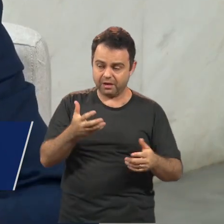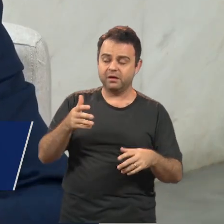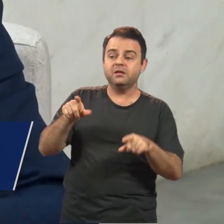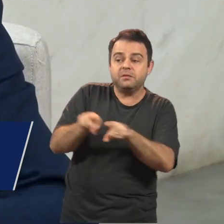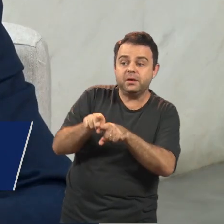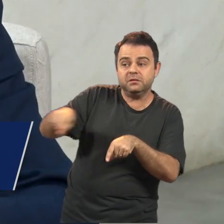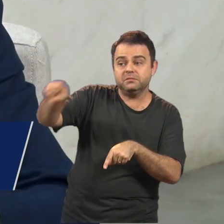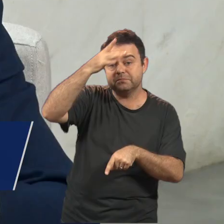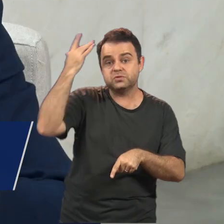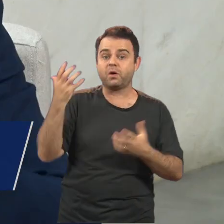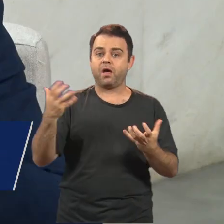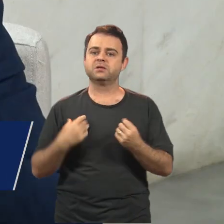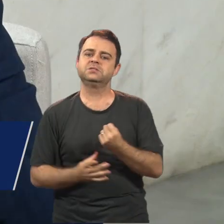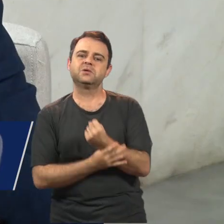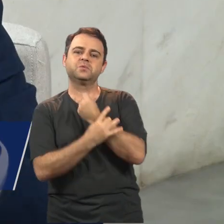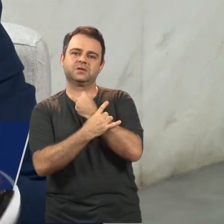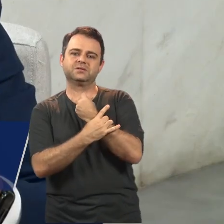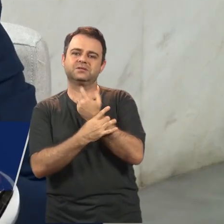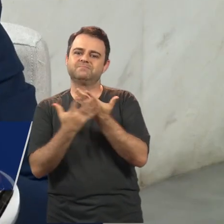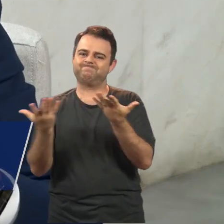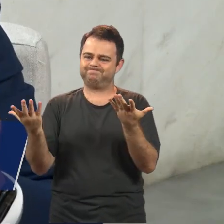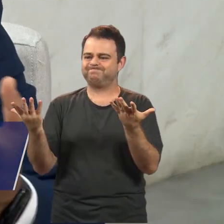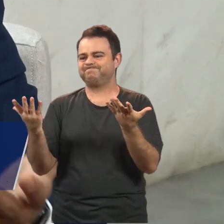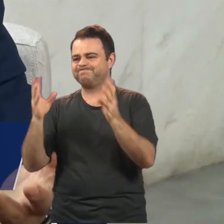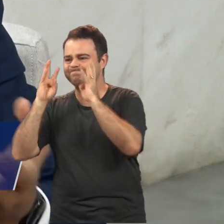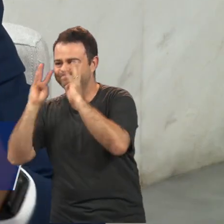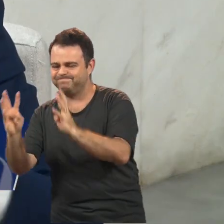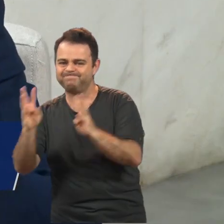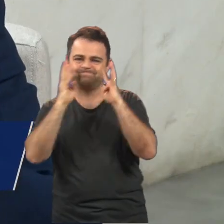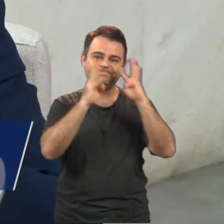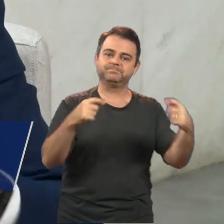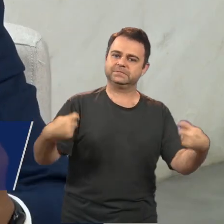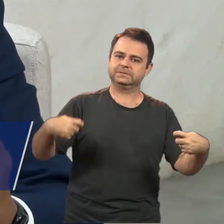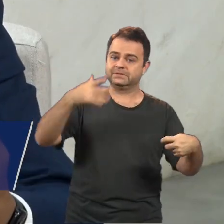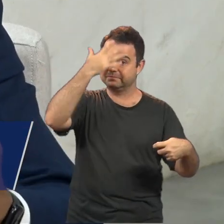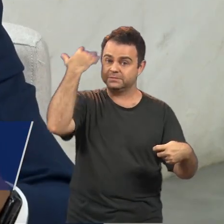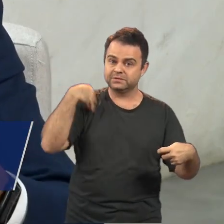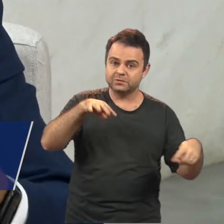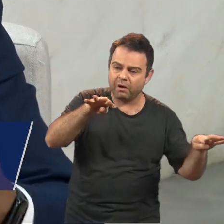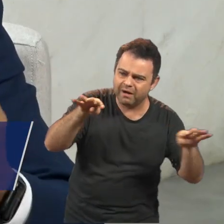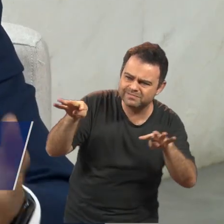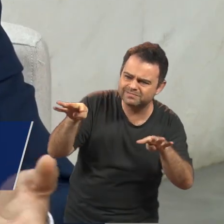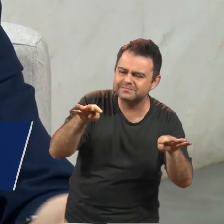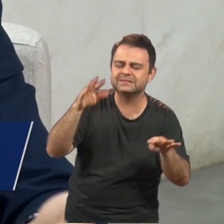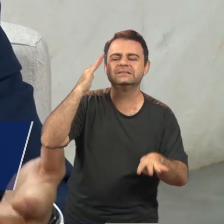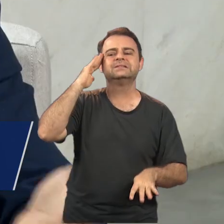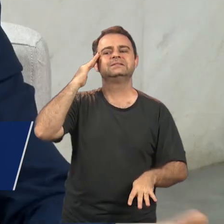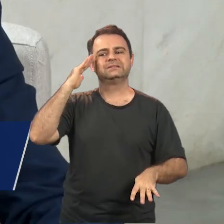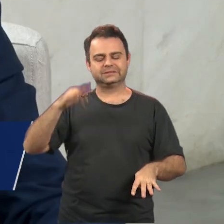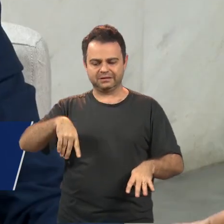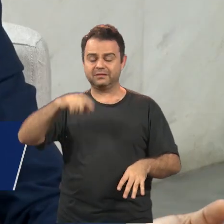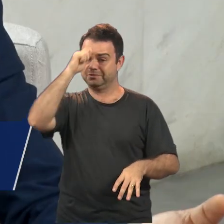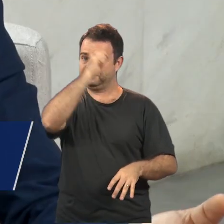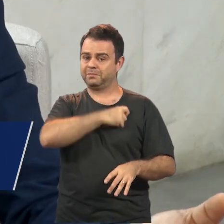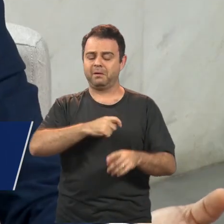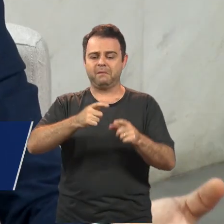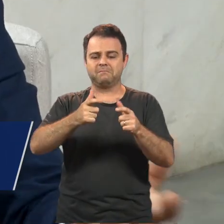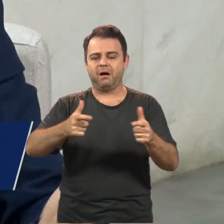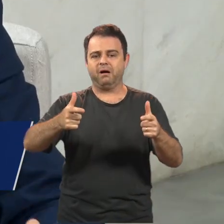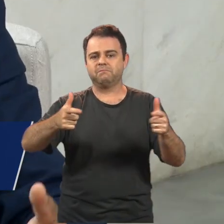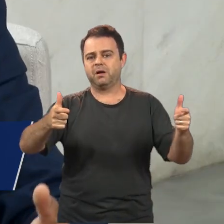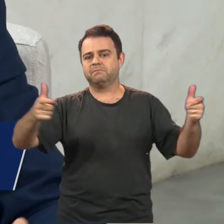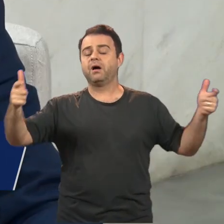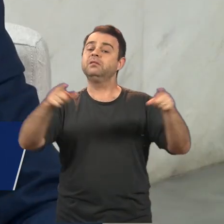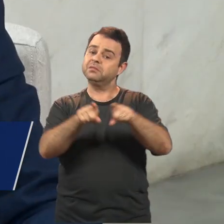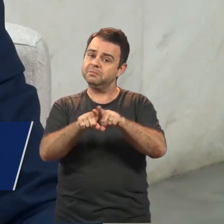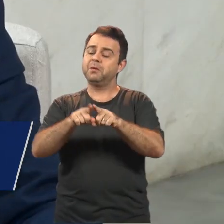têm que compreender, à medida que a cidade cresce, também, obviamente, crescem com elas problemas corriqueiros de uma grande metrópole. O que nós